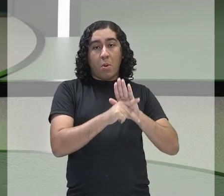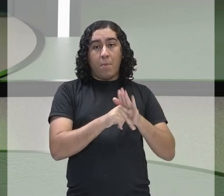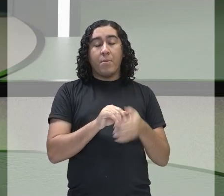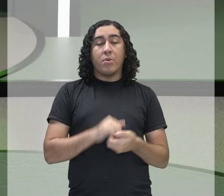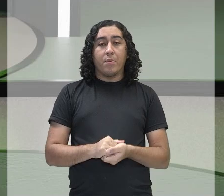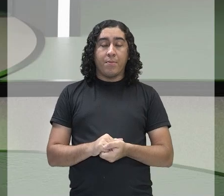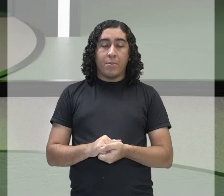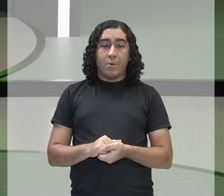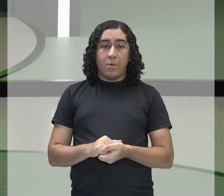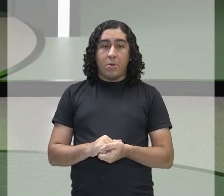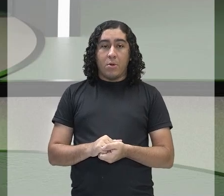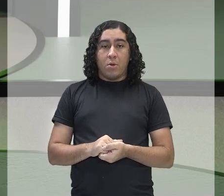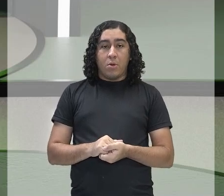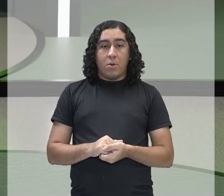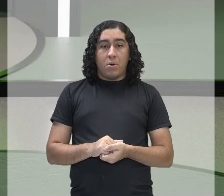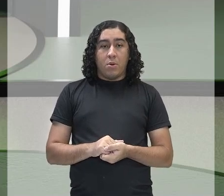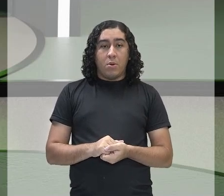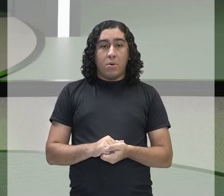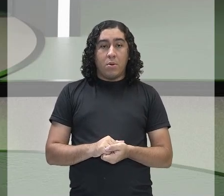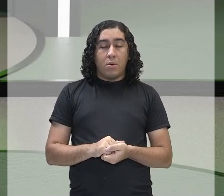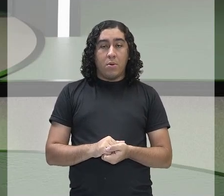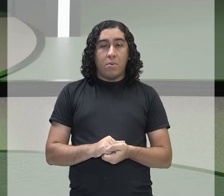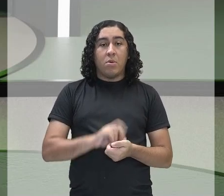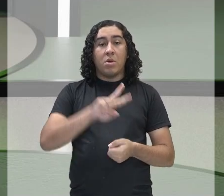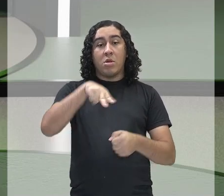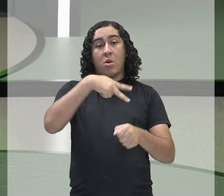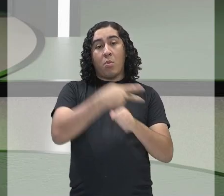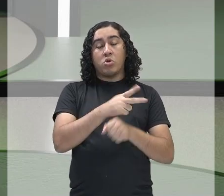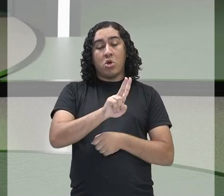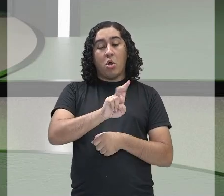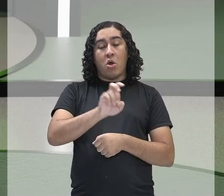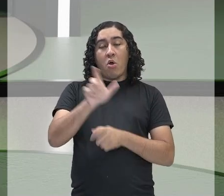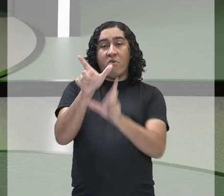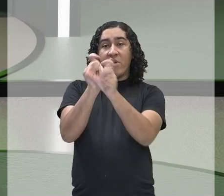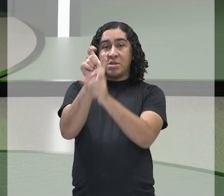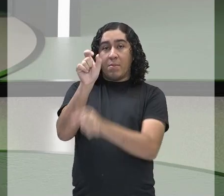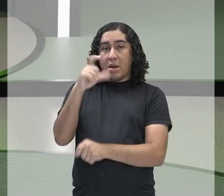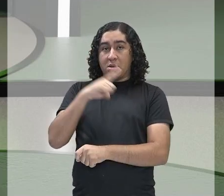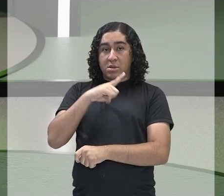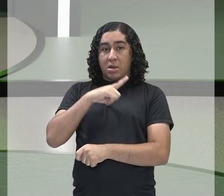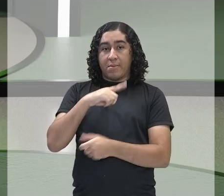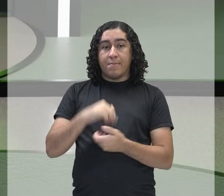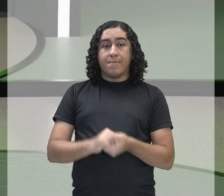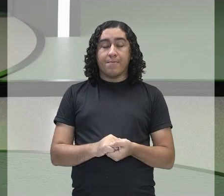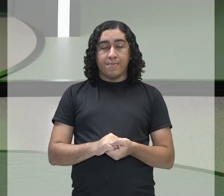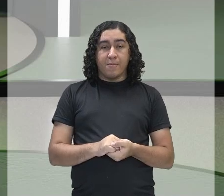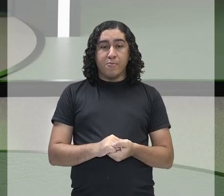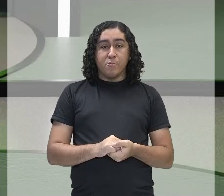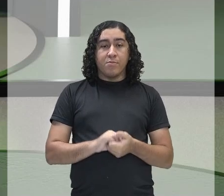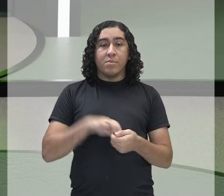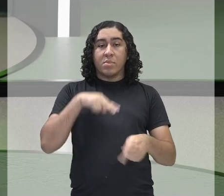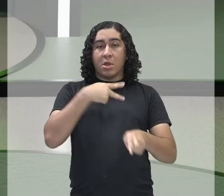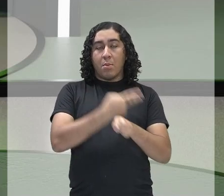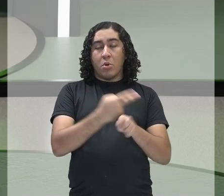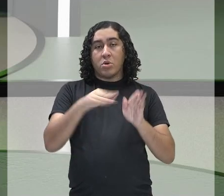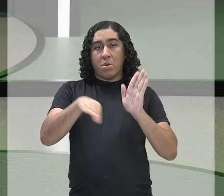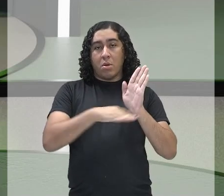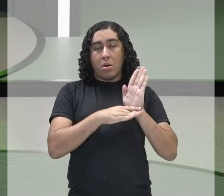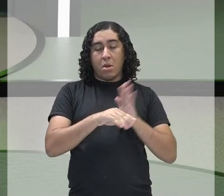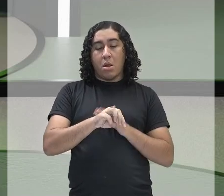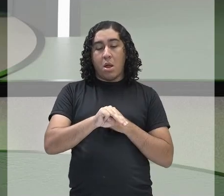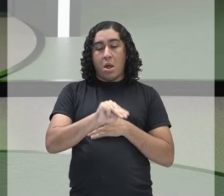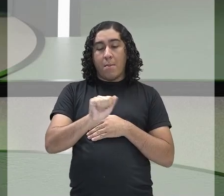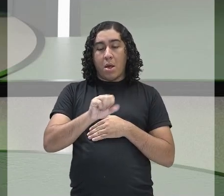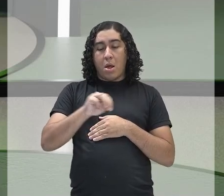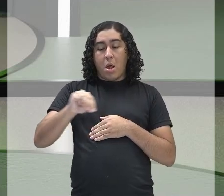dessas espécies. O subfilo vertebrada, que são os seres vertebrados, até chegar na classe mamália, que